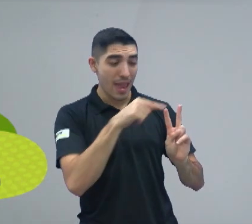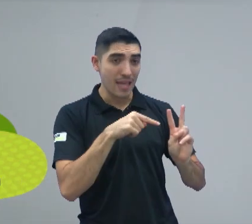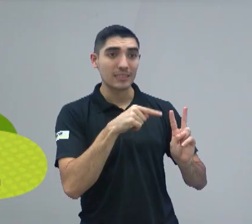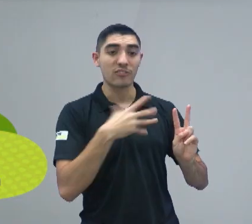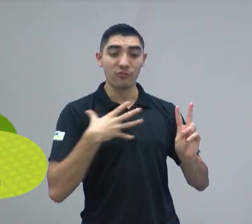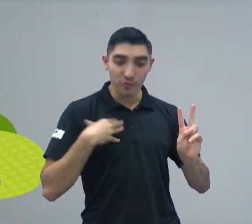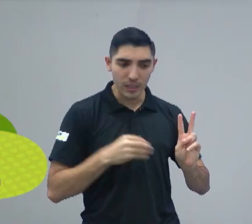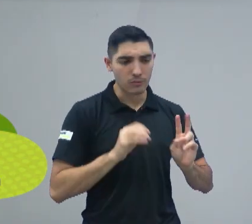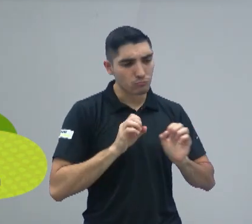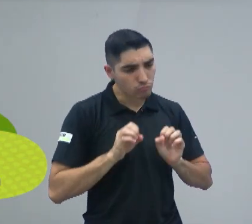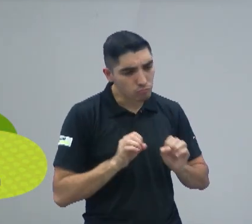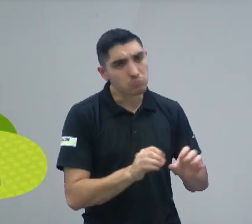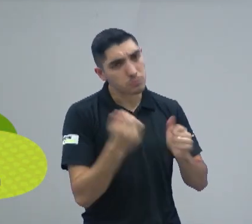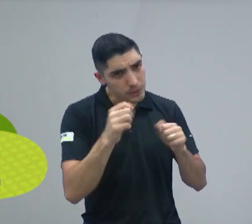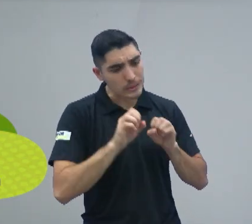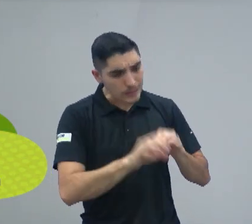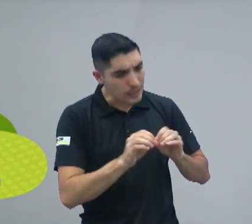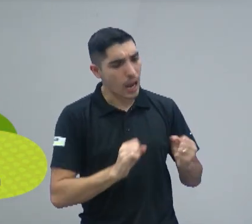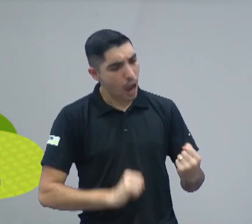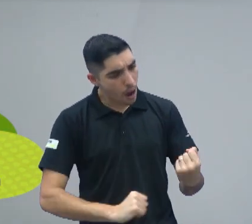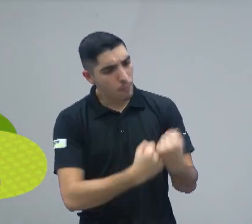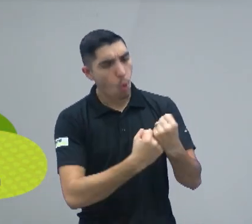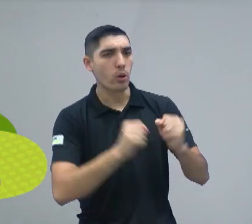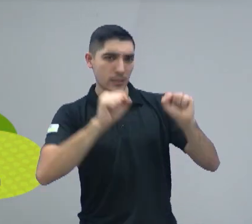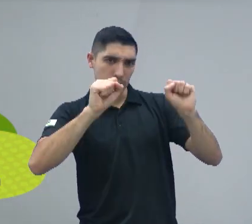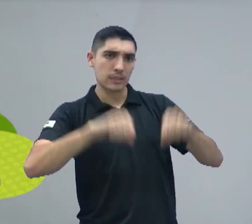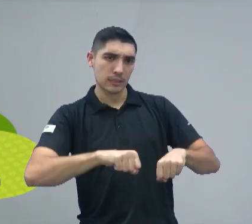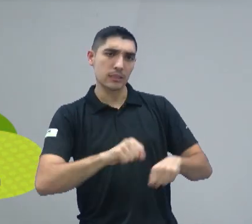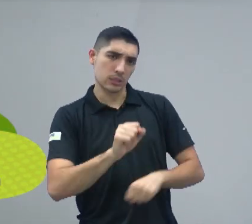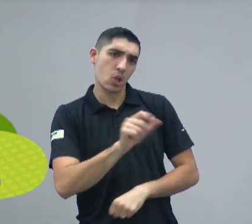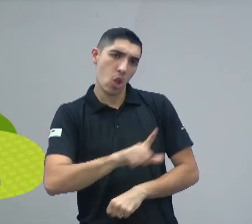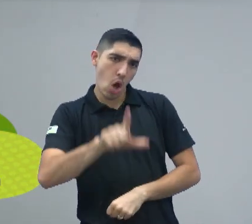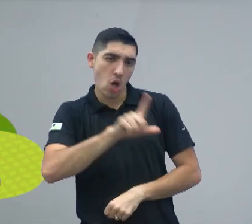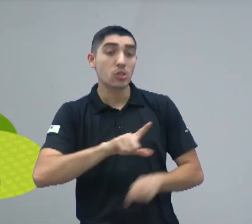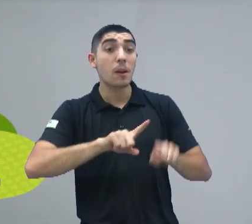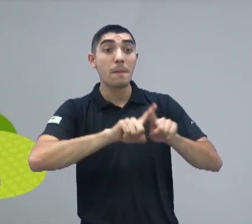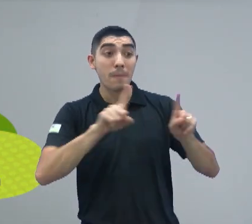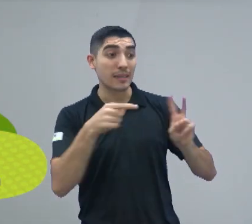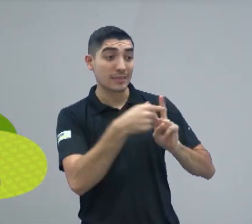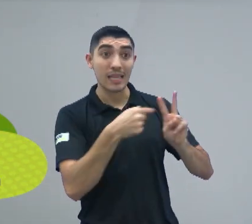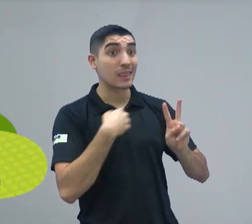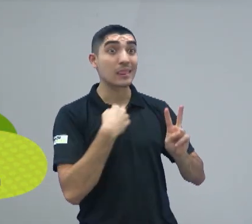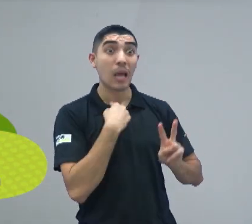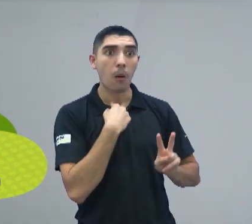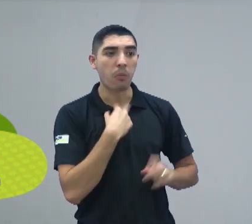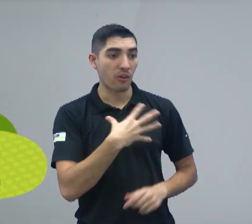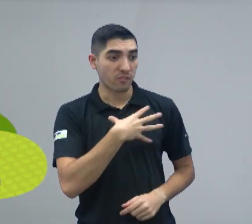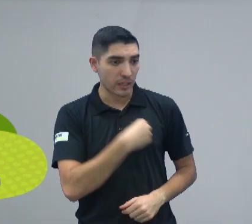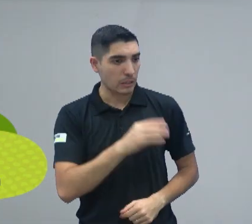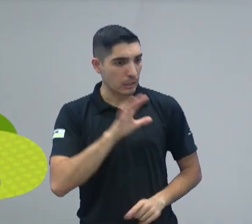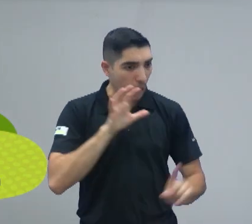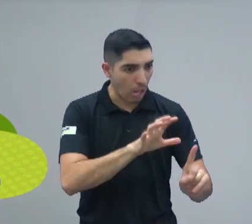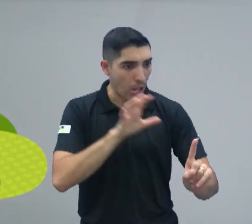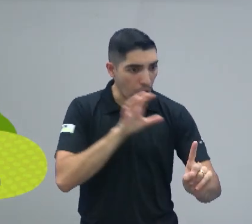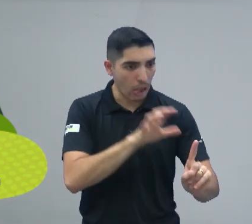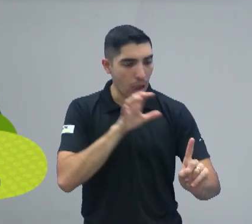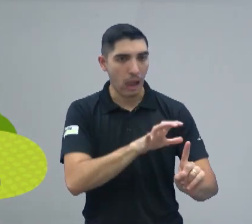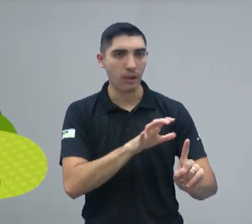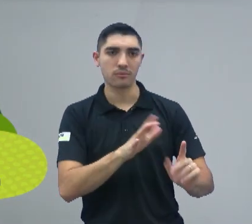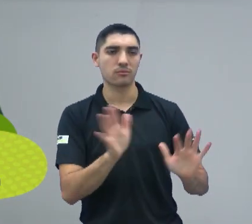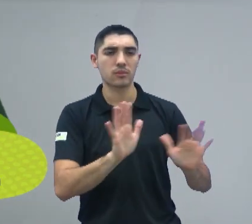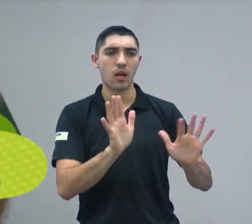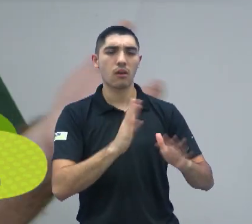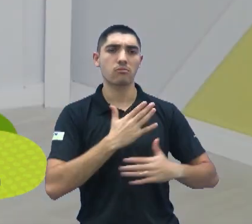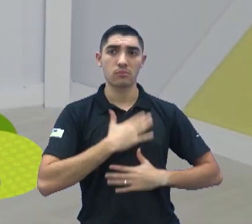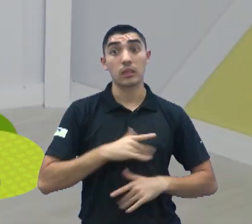dar apoio, dar esse suporte emocional, mas não ficar colocando tanta projeção em cima do jogo, deixar